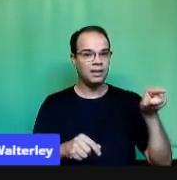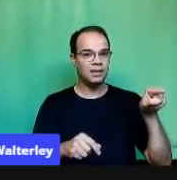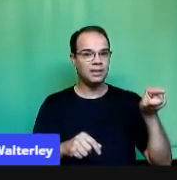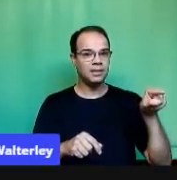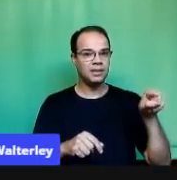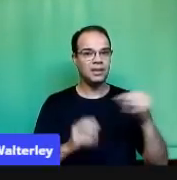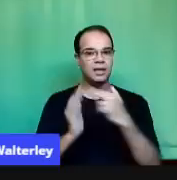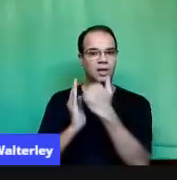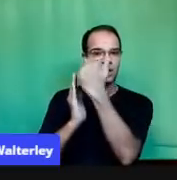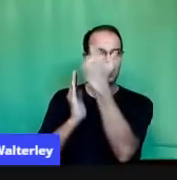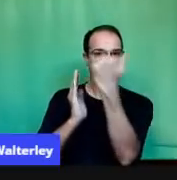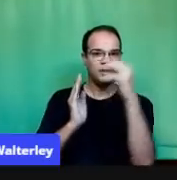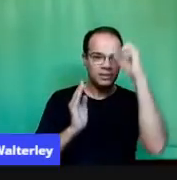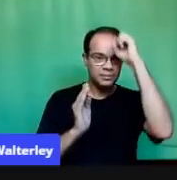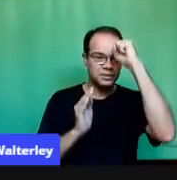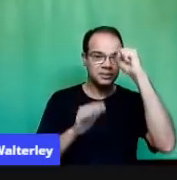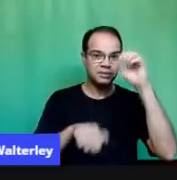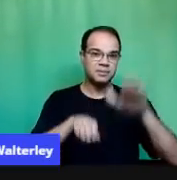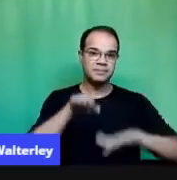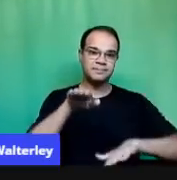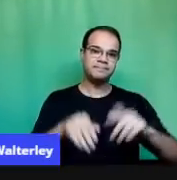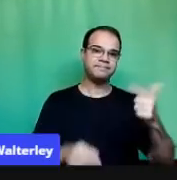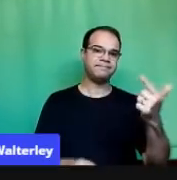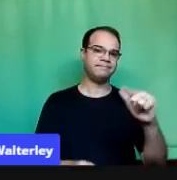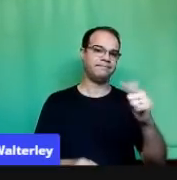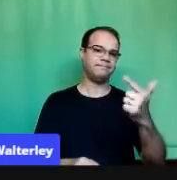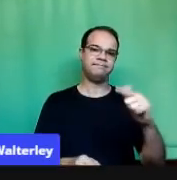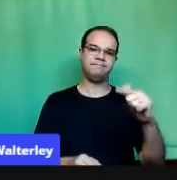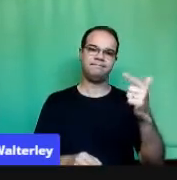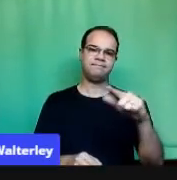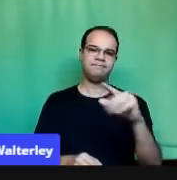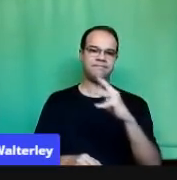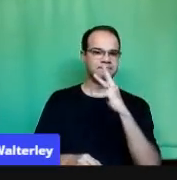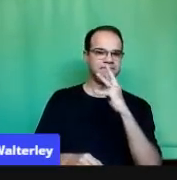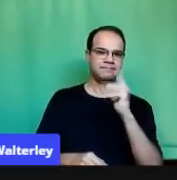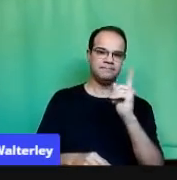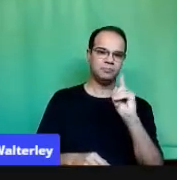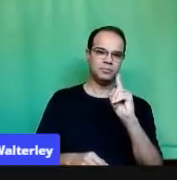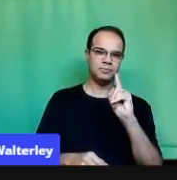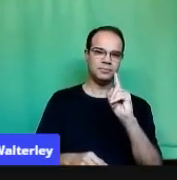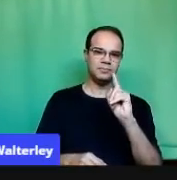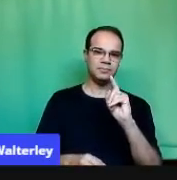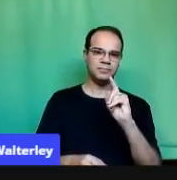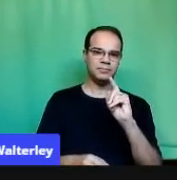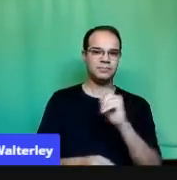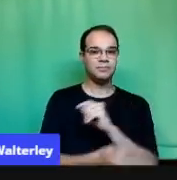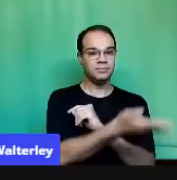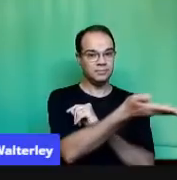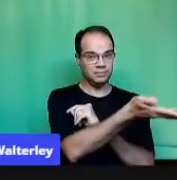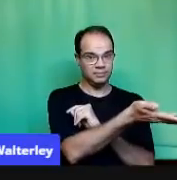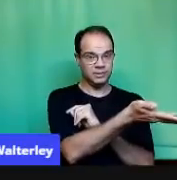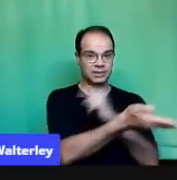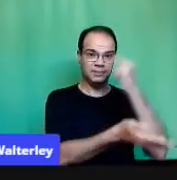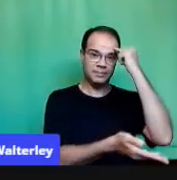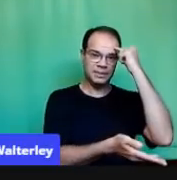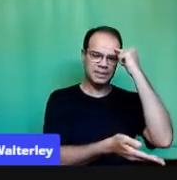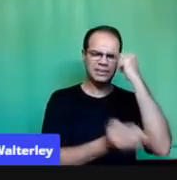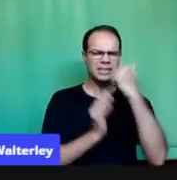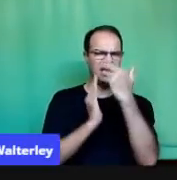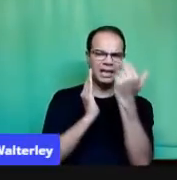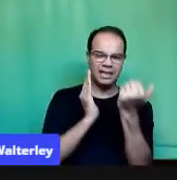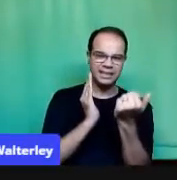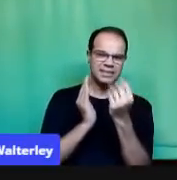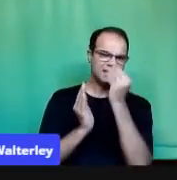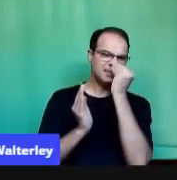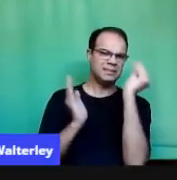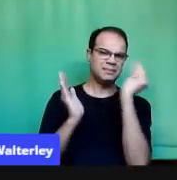arte essa impressão de que a arte está ali apenas por estar, está ali